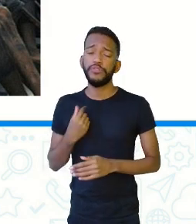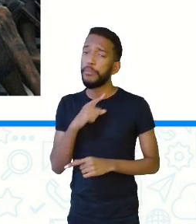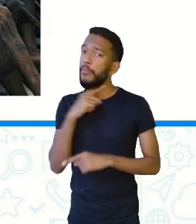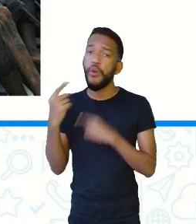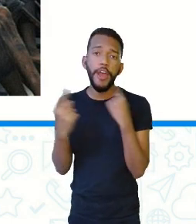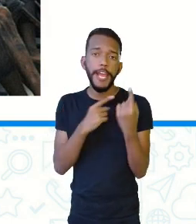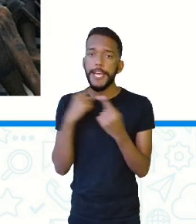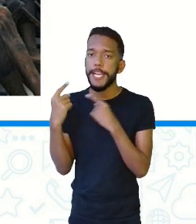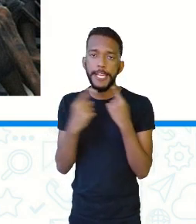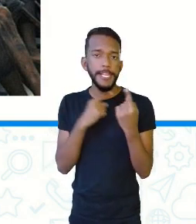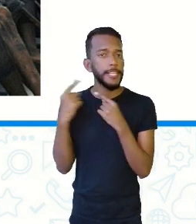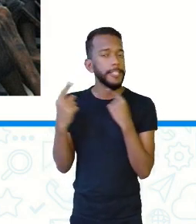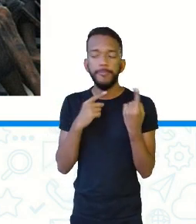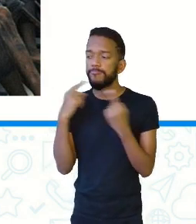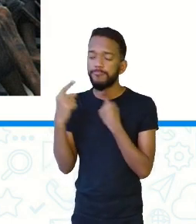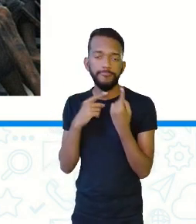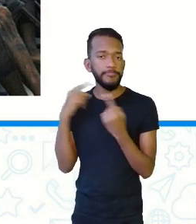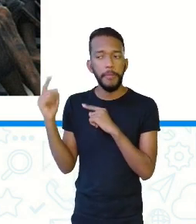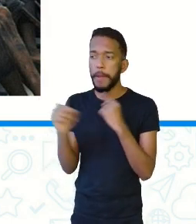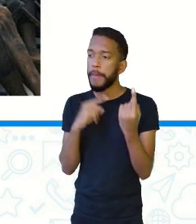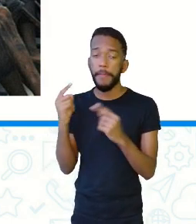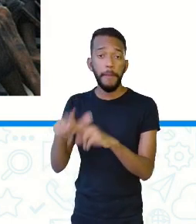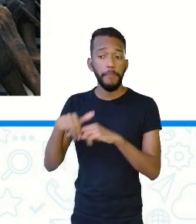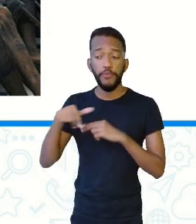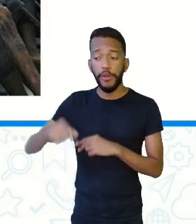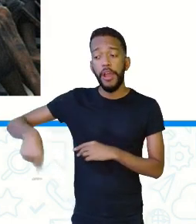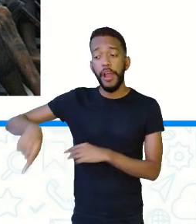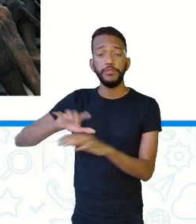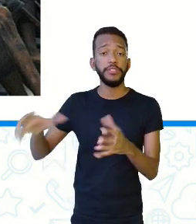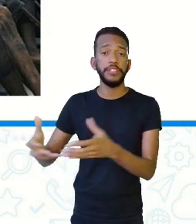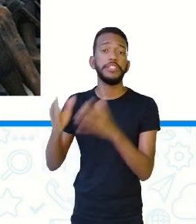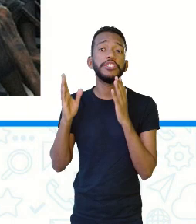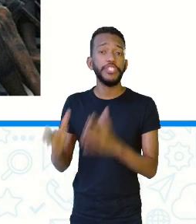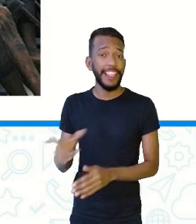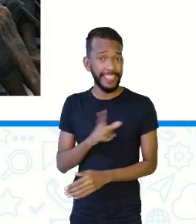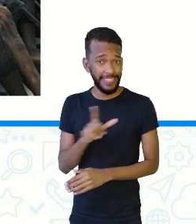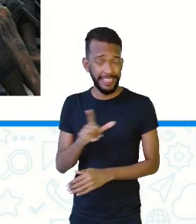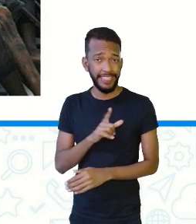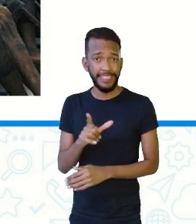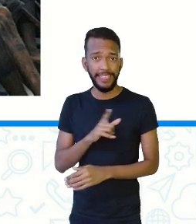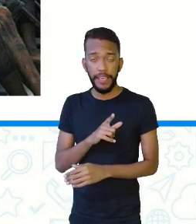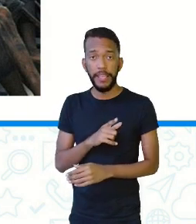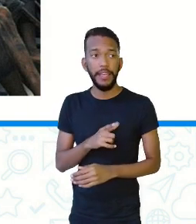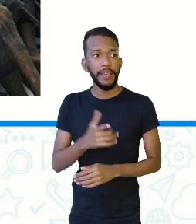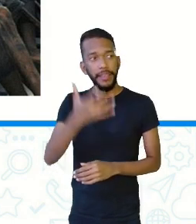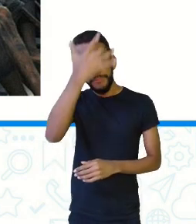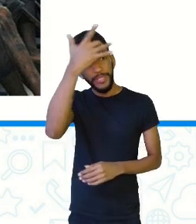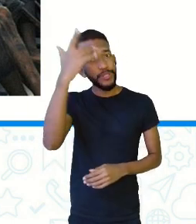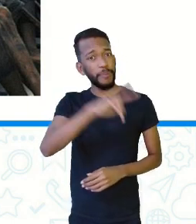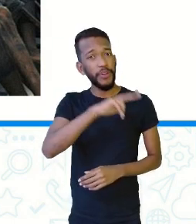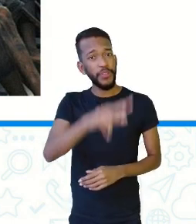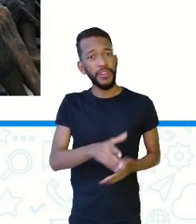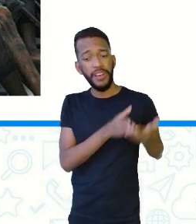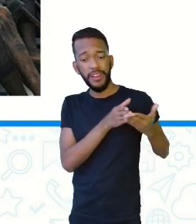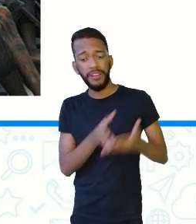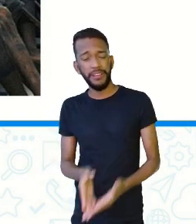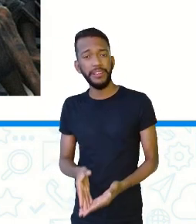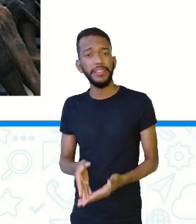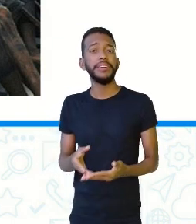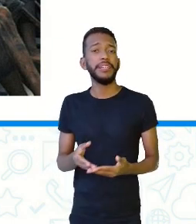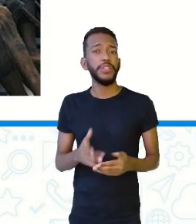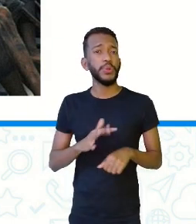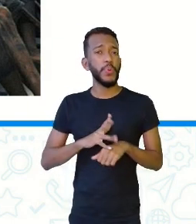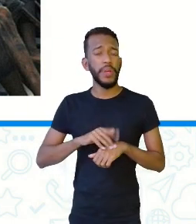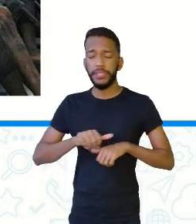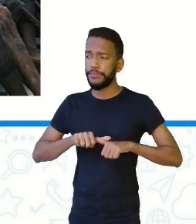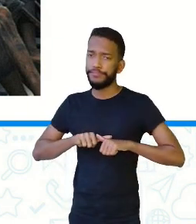morrendo, primeiramente, porque não tinham defesa contra as doenças que os portugueses traziam de lá de Portugal, eram doenças que não existiam aqui